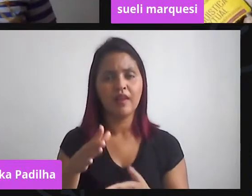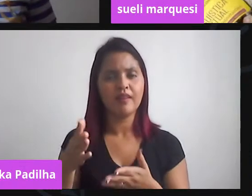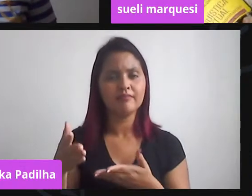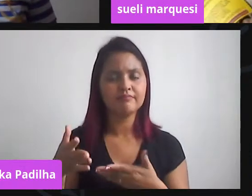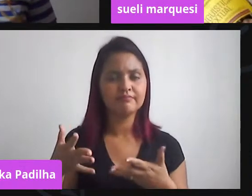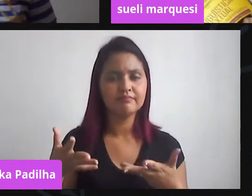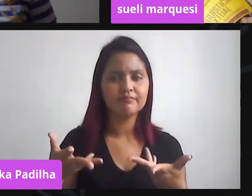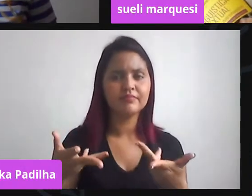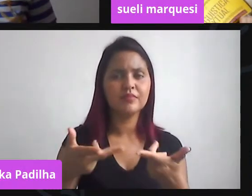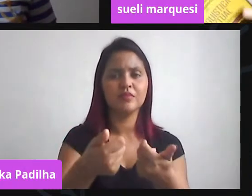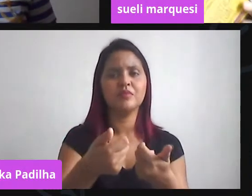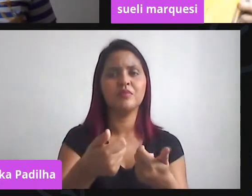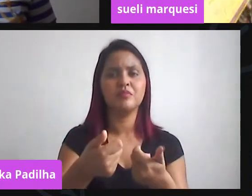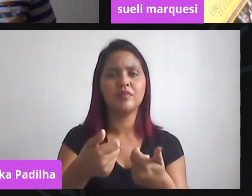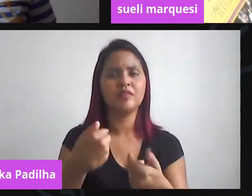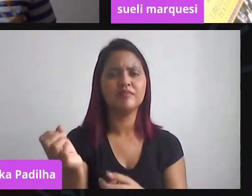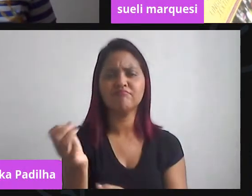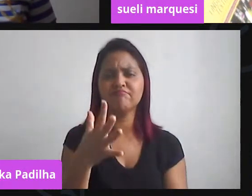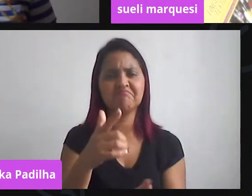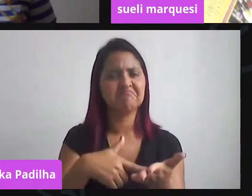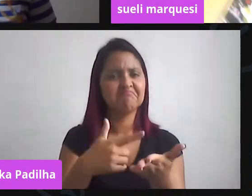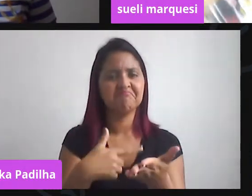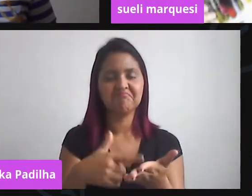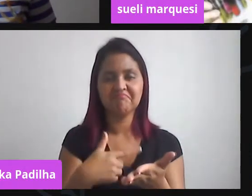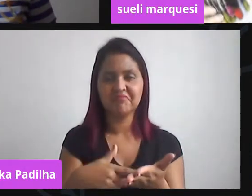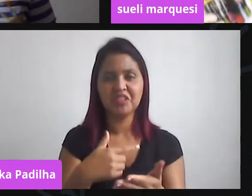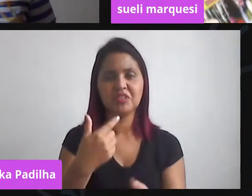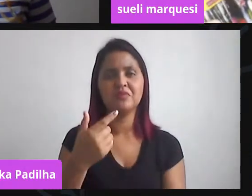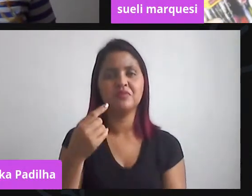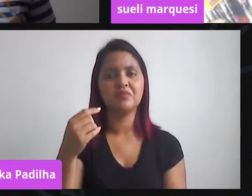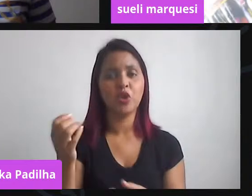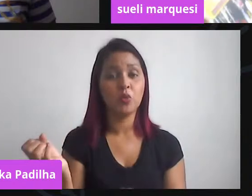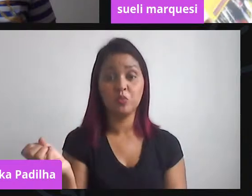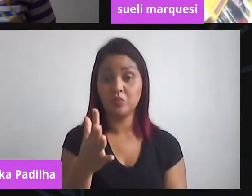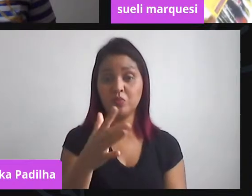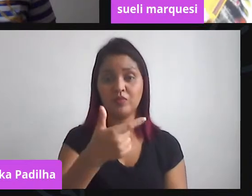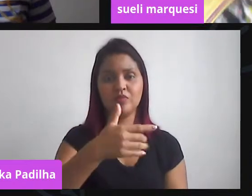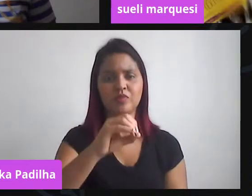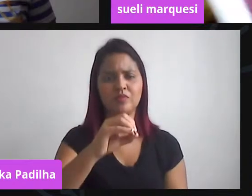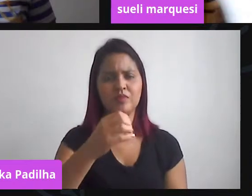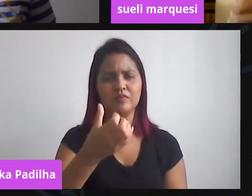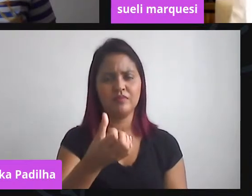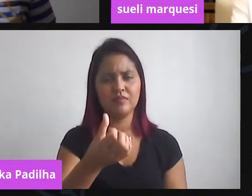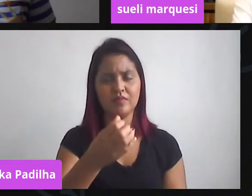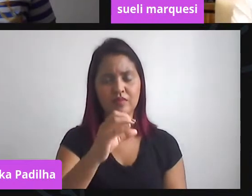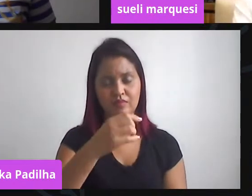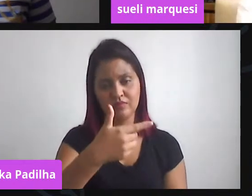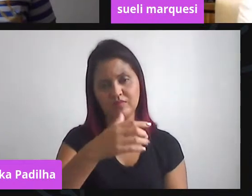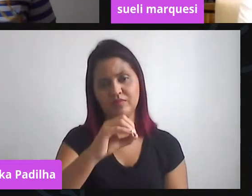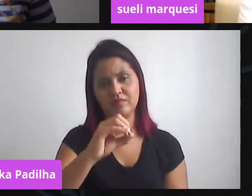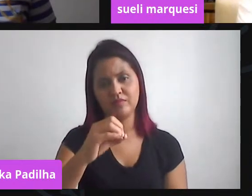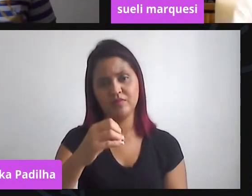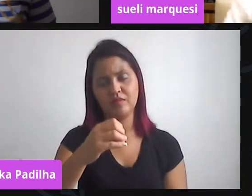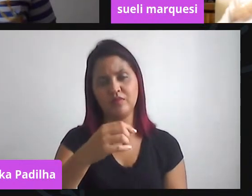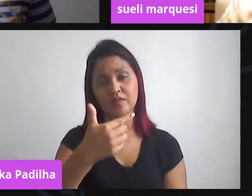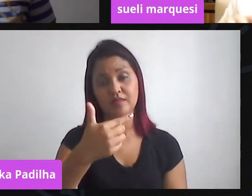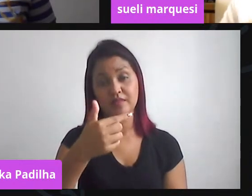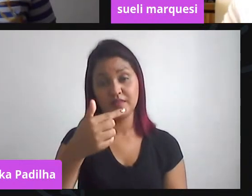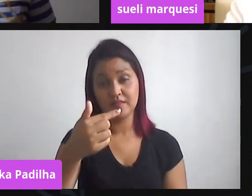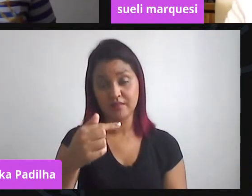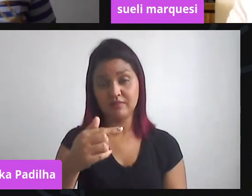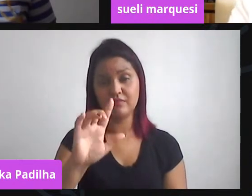Fox. São livros muito atuais. Um é de 2017, outro de 2018. Então, vejam, são duas obras que